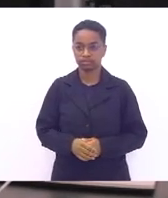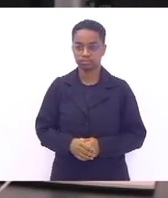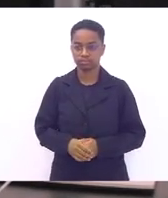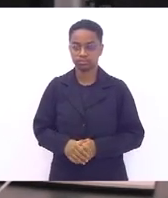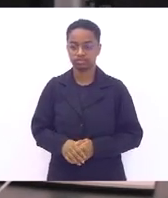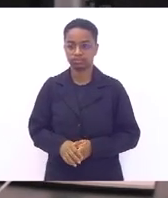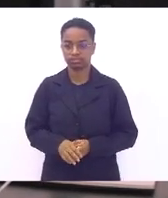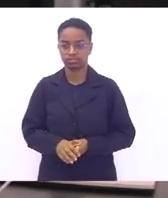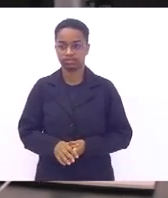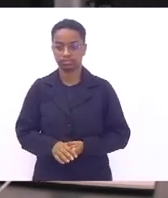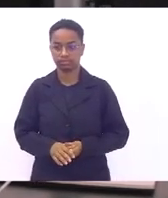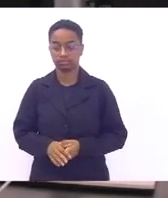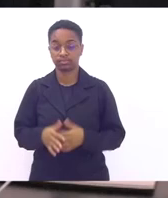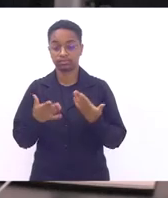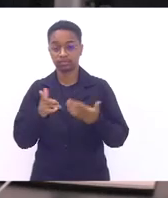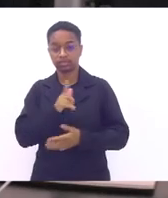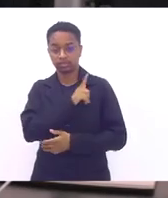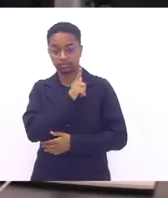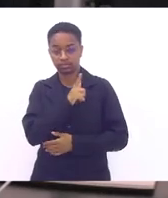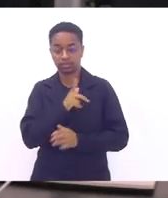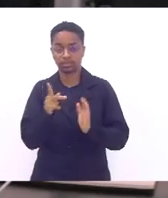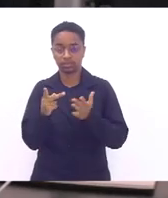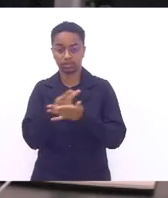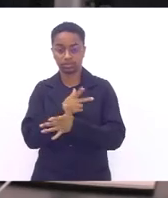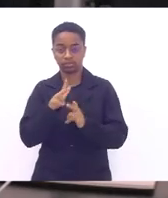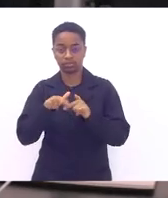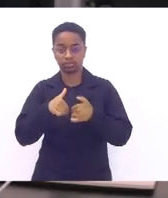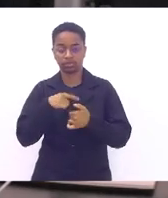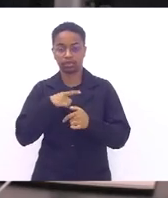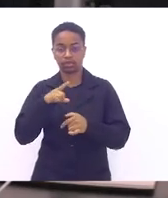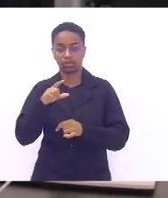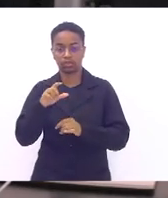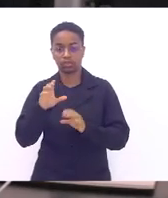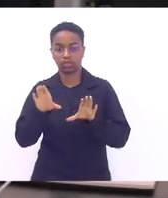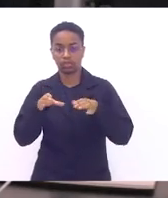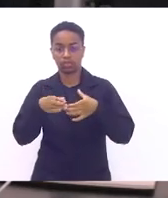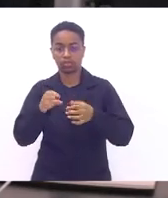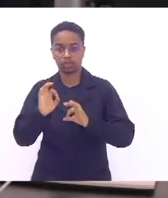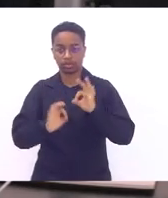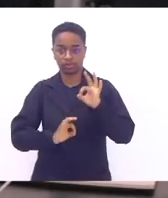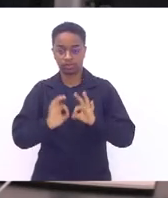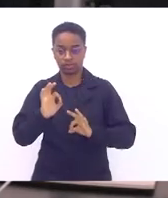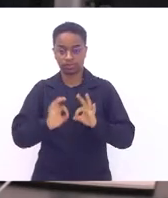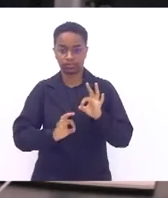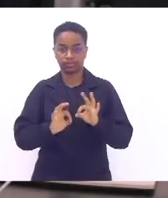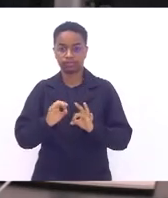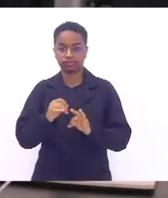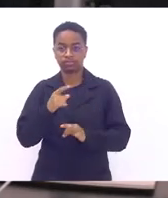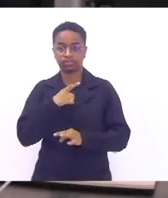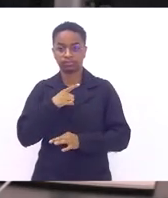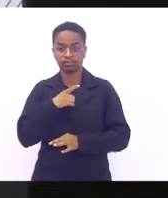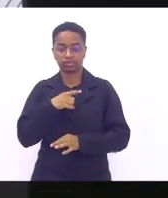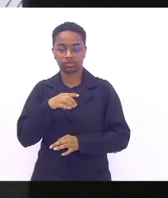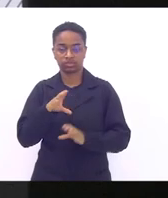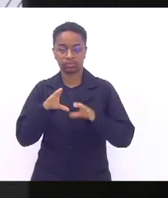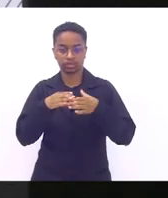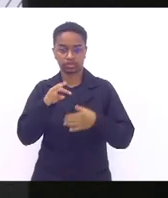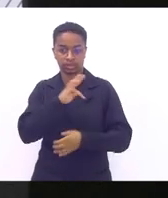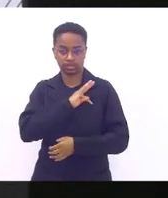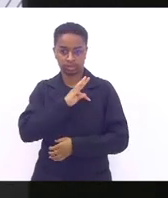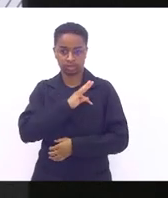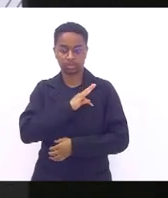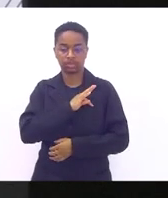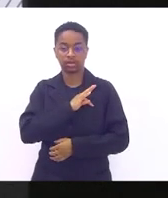essa gestão está sendo feita por um grupo condutor, que tem os técnicos, né, com